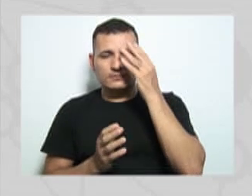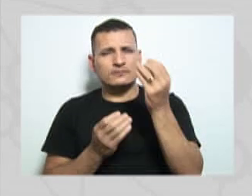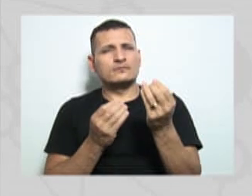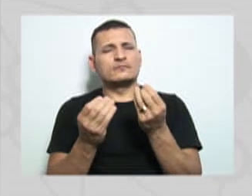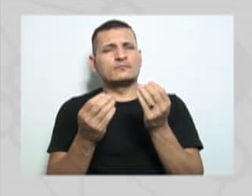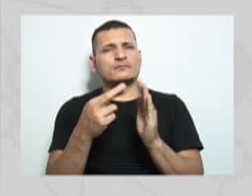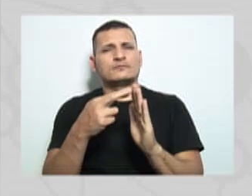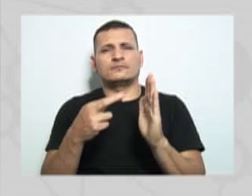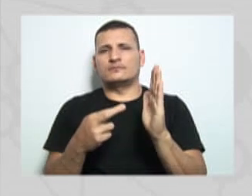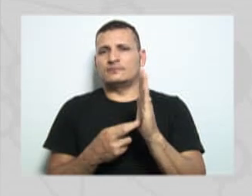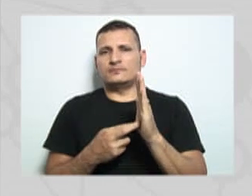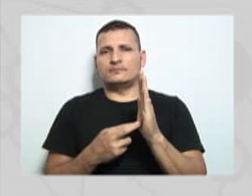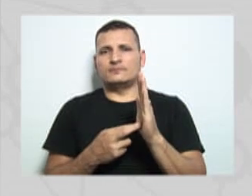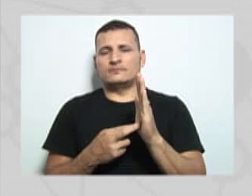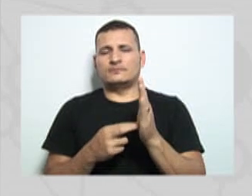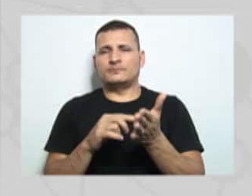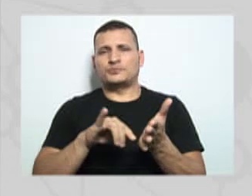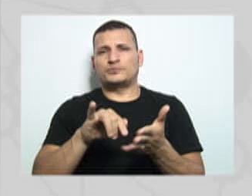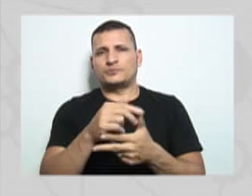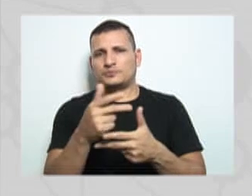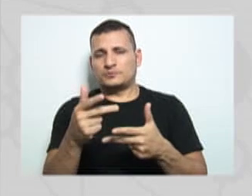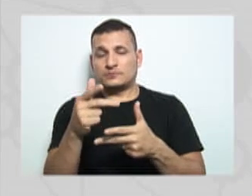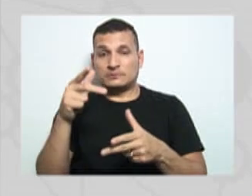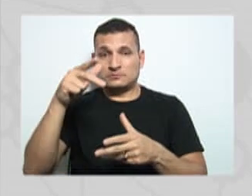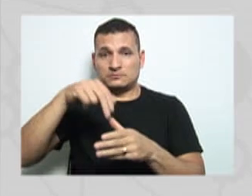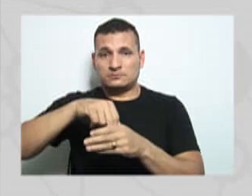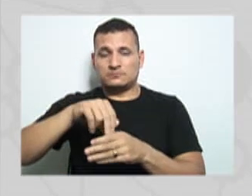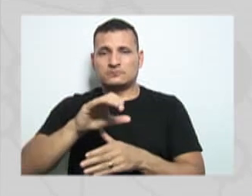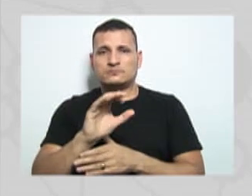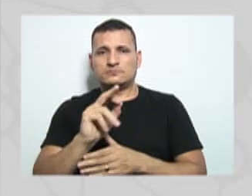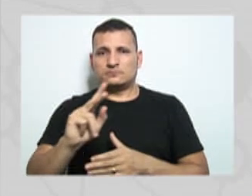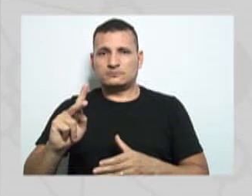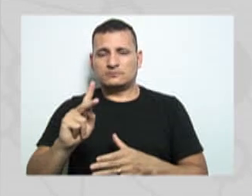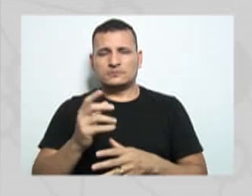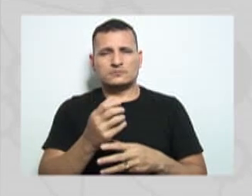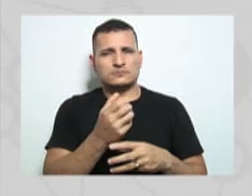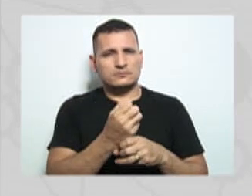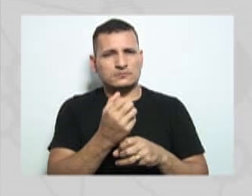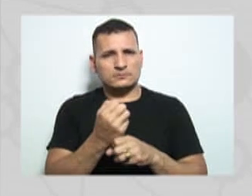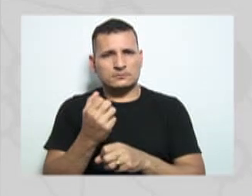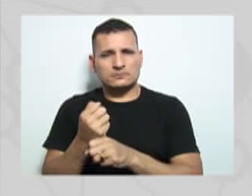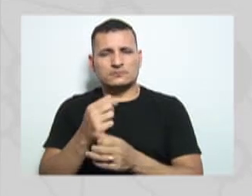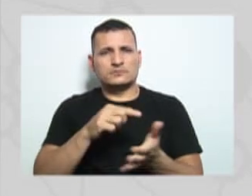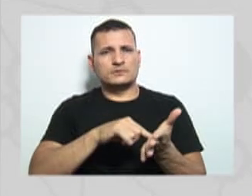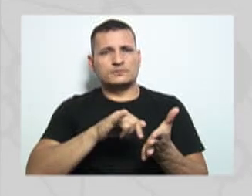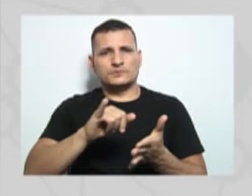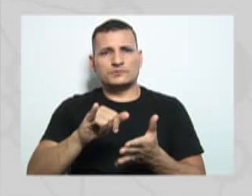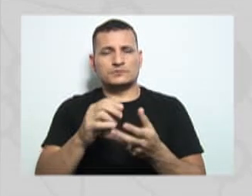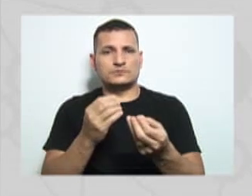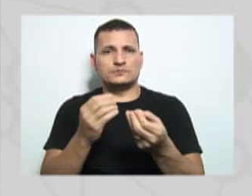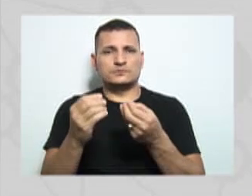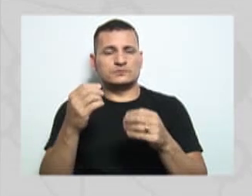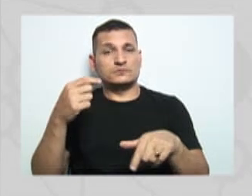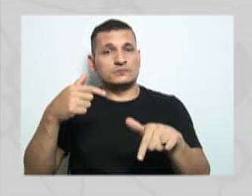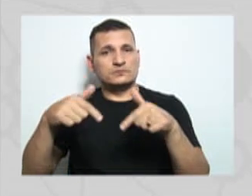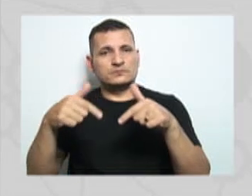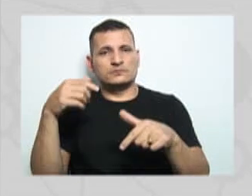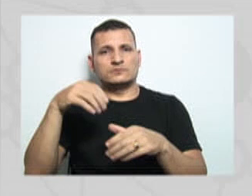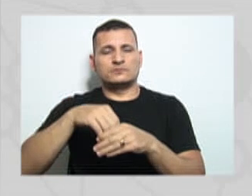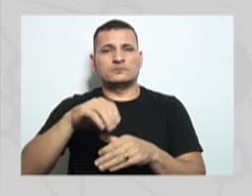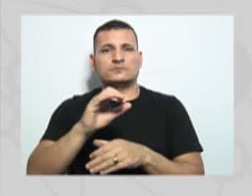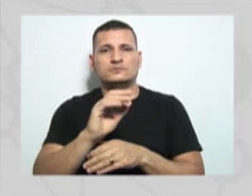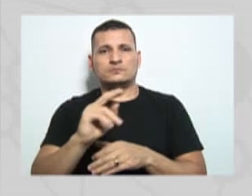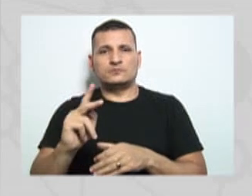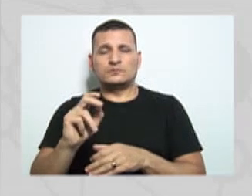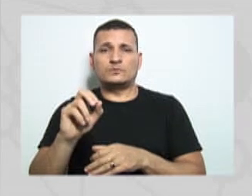tributários aplicados às cooperativas, certo? Calcular tributos incidentes sobre atos cooperativos e